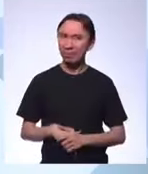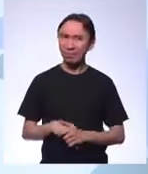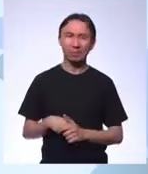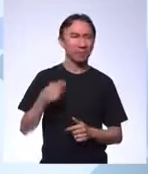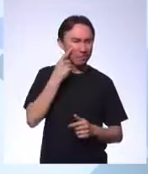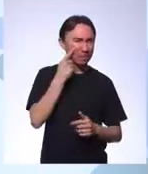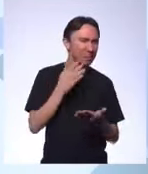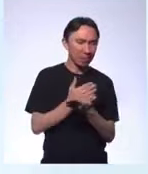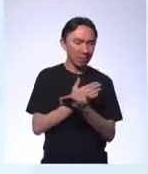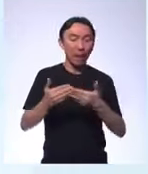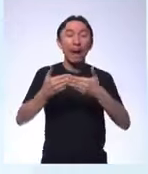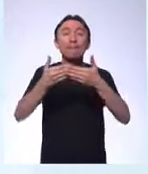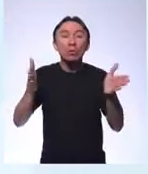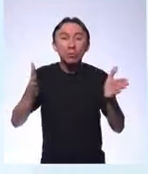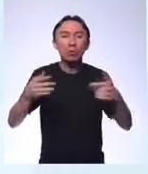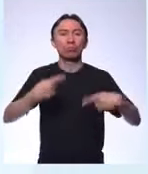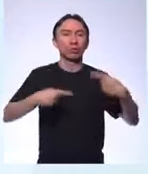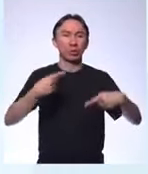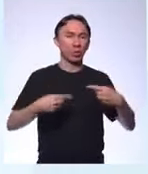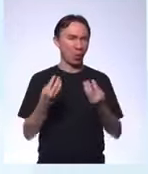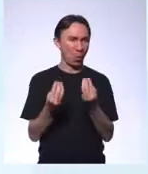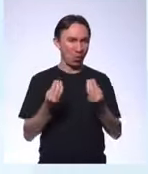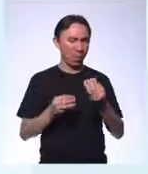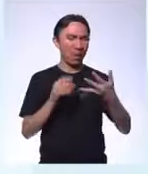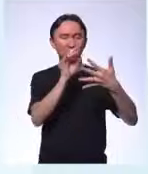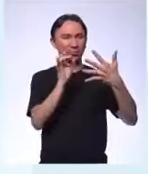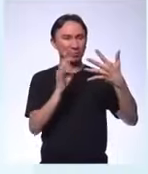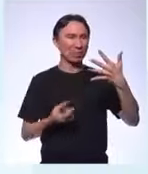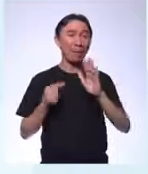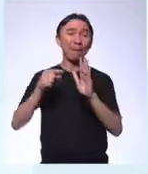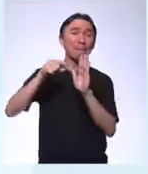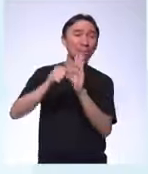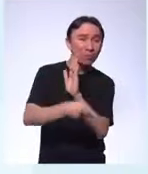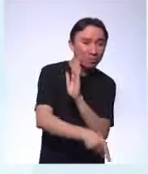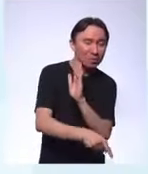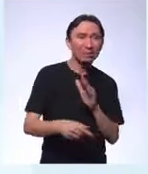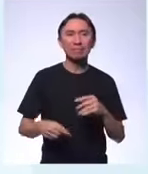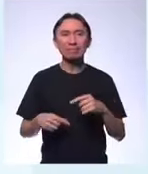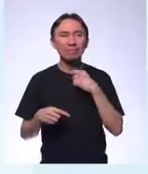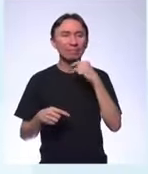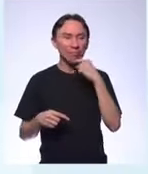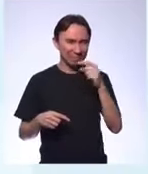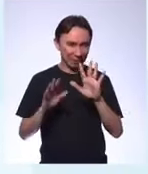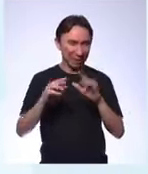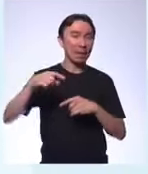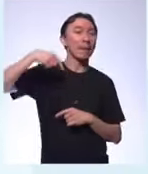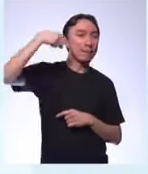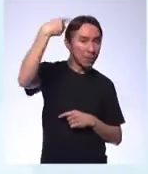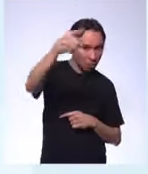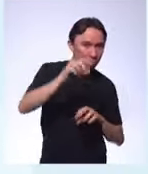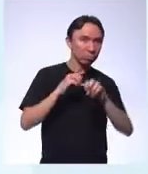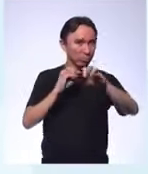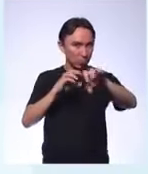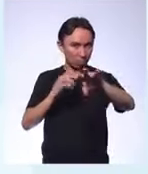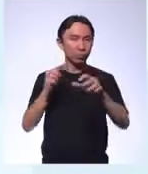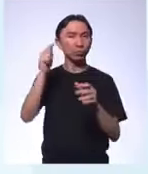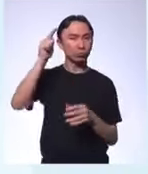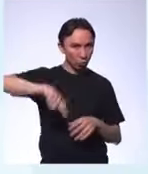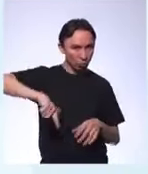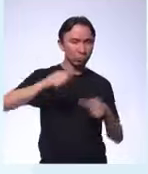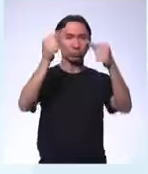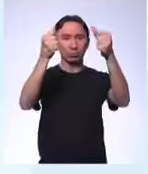pontos dessa abertura política. Eu não vou me aprofundar muito, porque nós retomaremos isso na aula que vem, tá? Então,